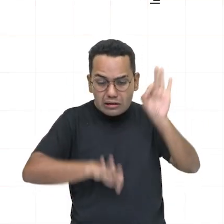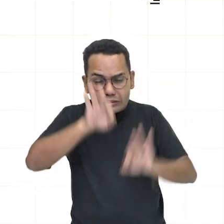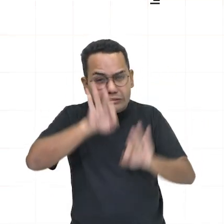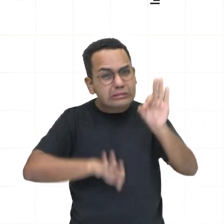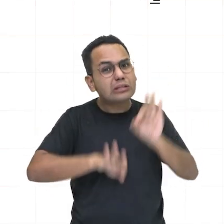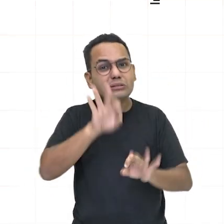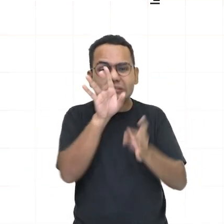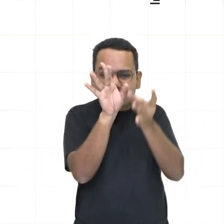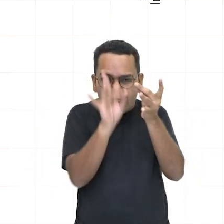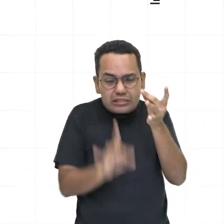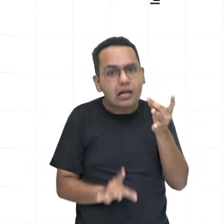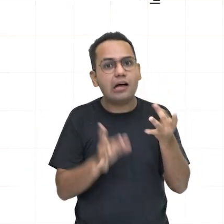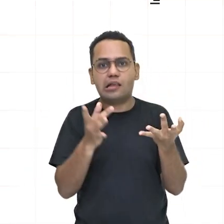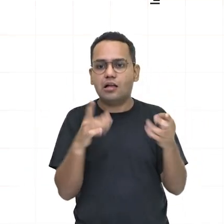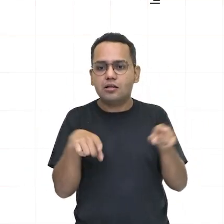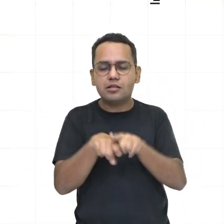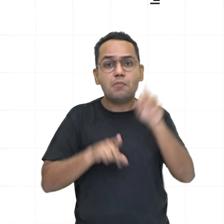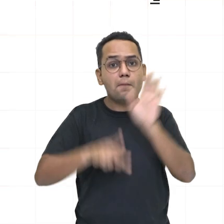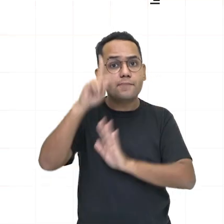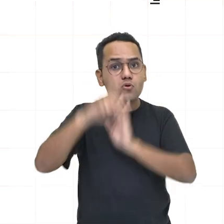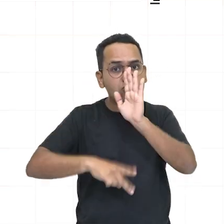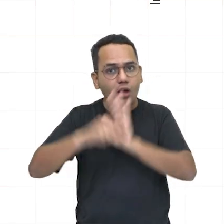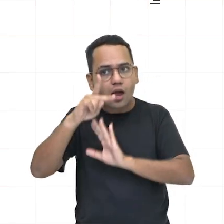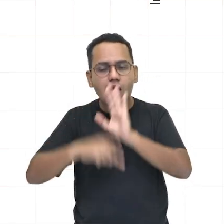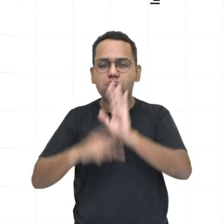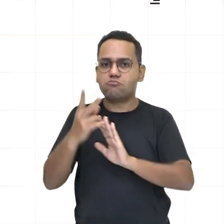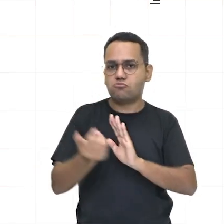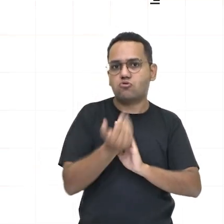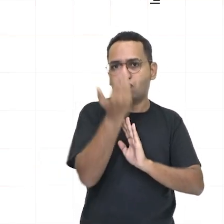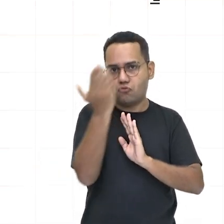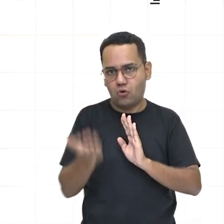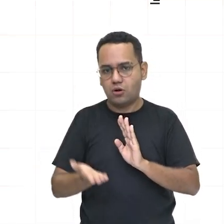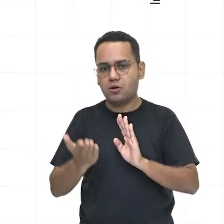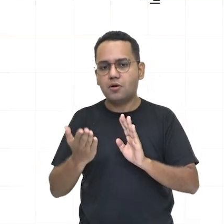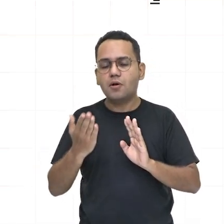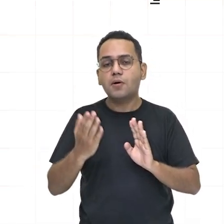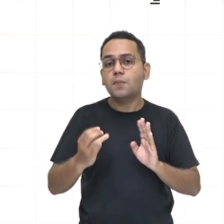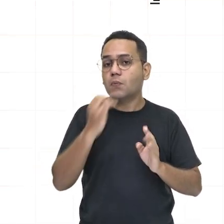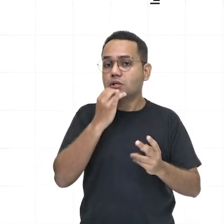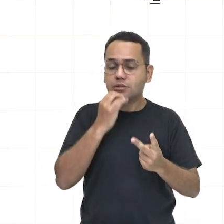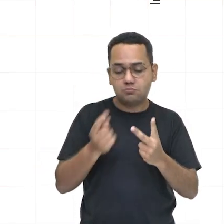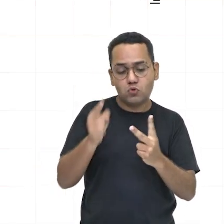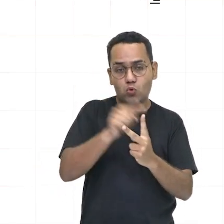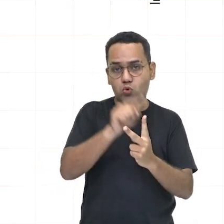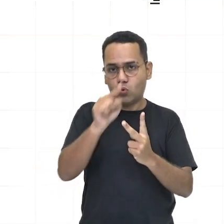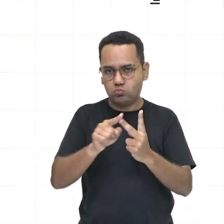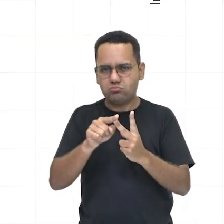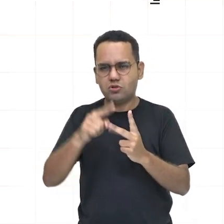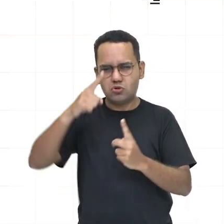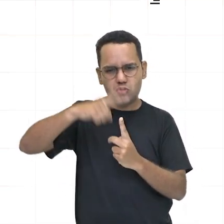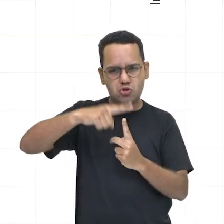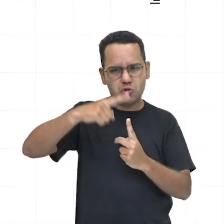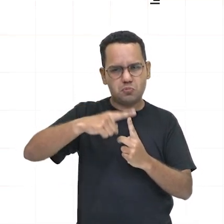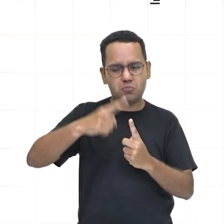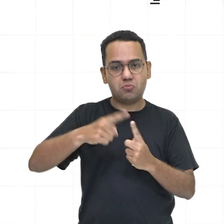a execução de grandes projetos internacionais. Um deles, ou dois deles aqui, nós vamos falar um pouco, né, que se